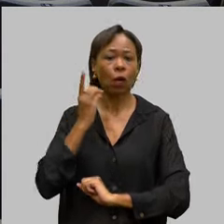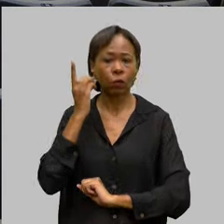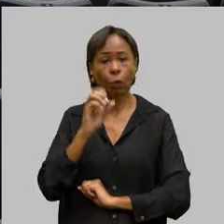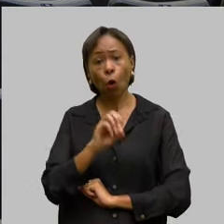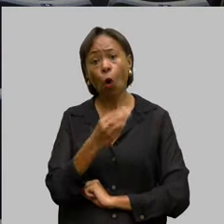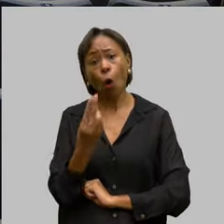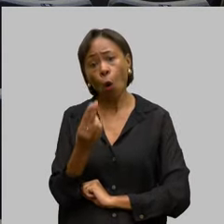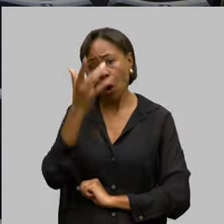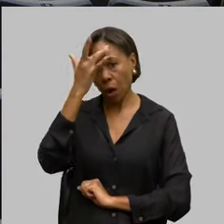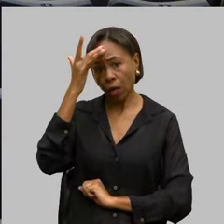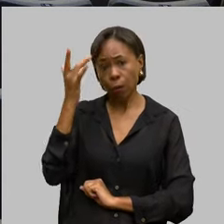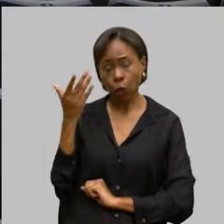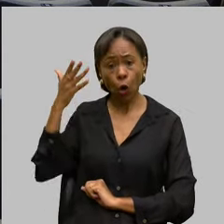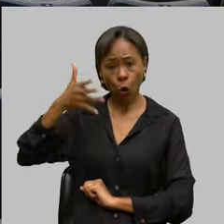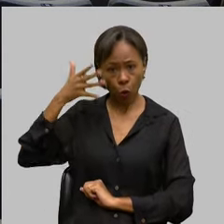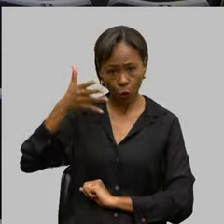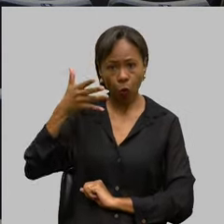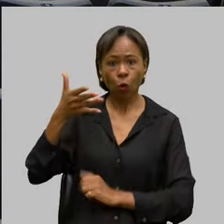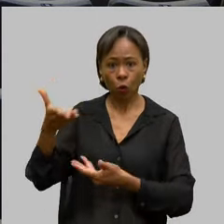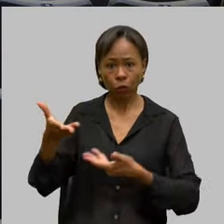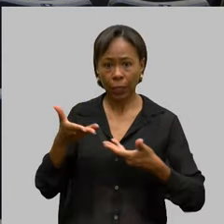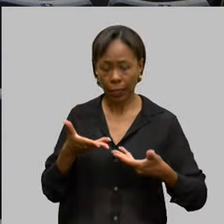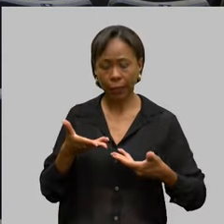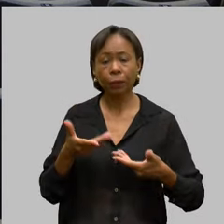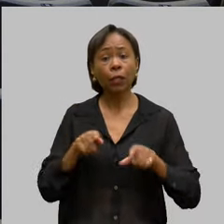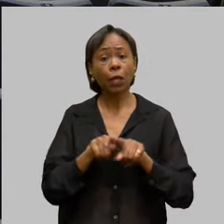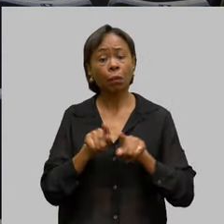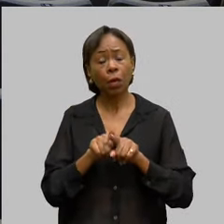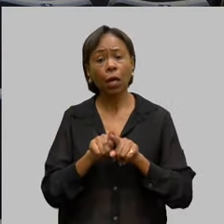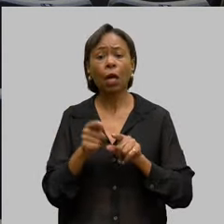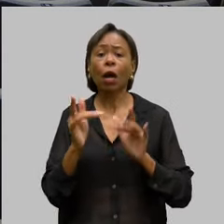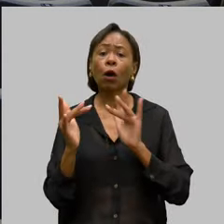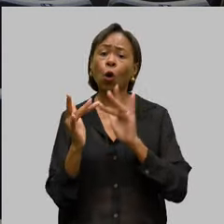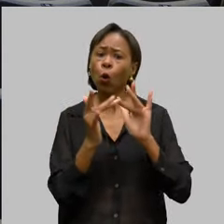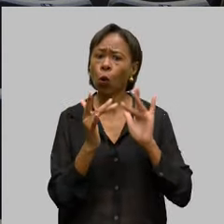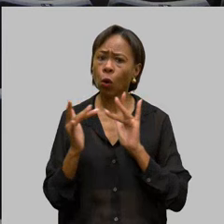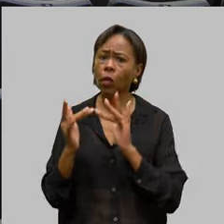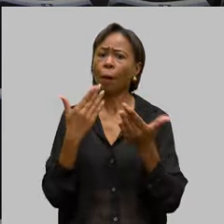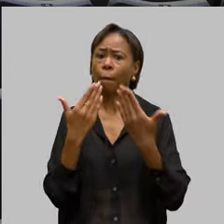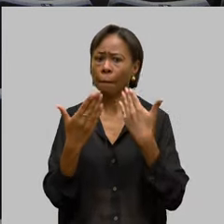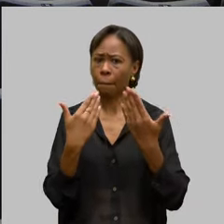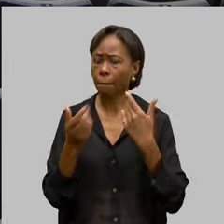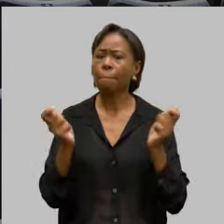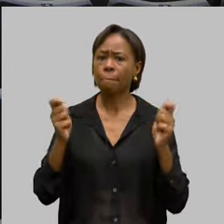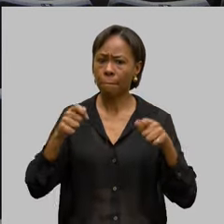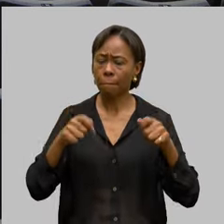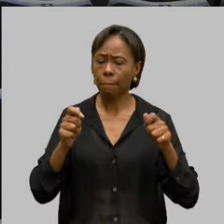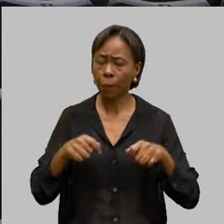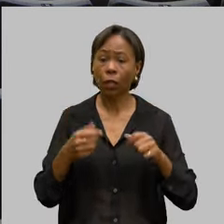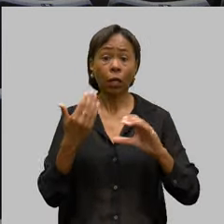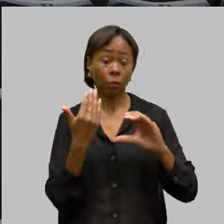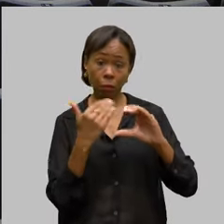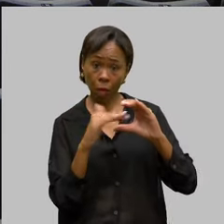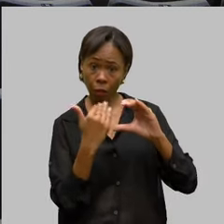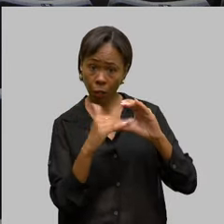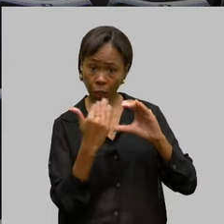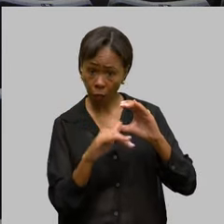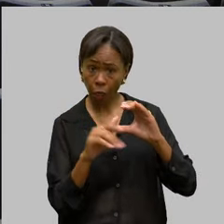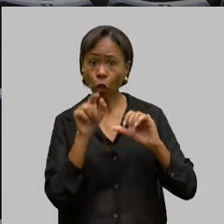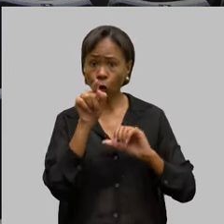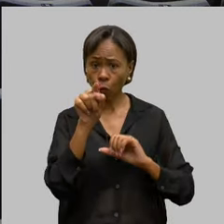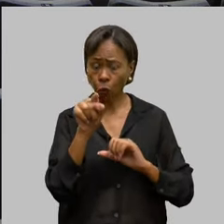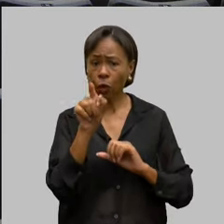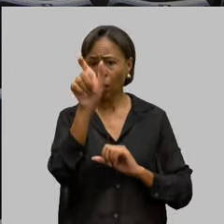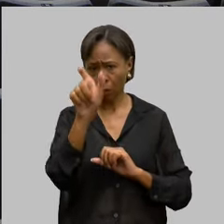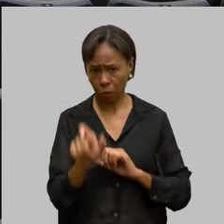convidados além de interagir com outros participantes em um bate-papo para enviar mensagens o cidadão deverá